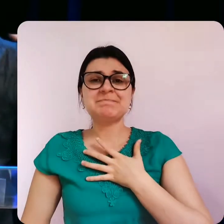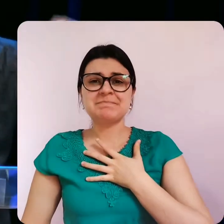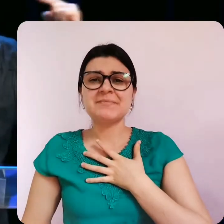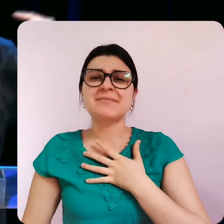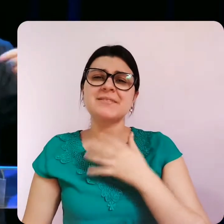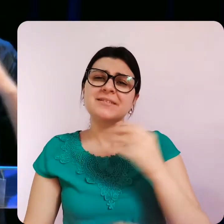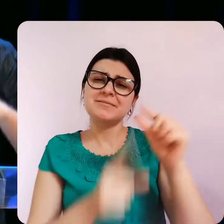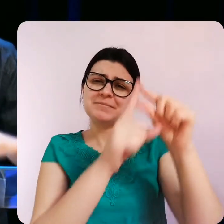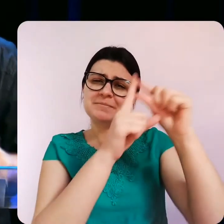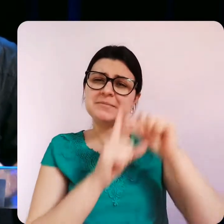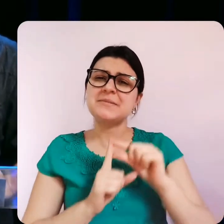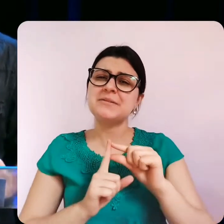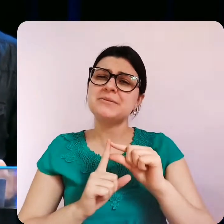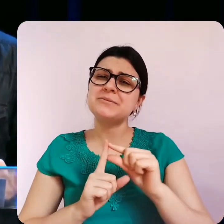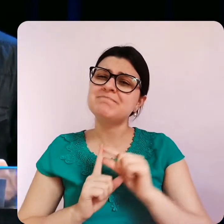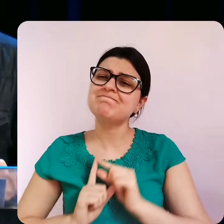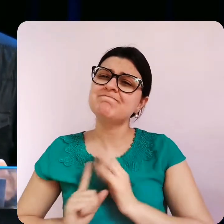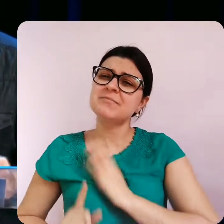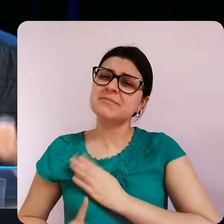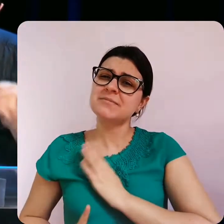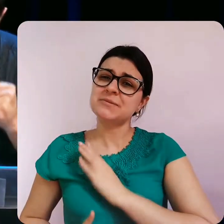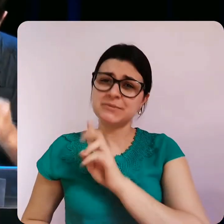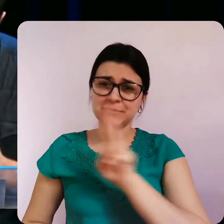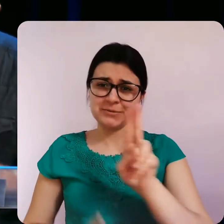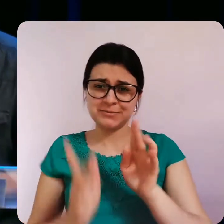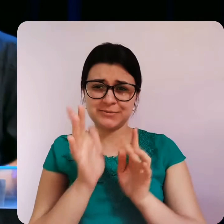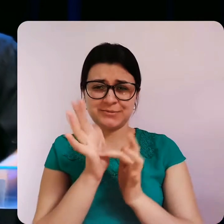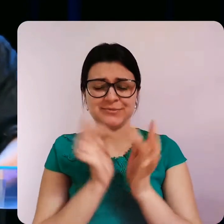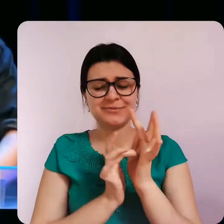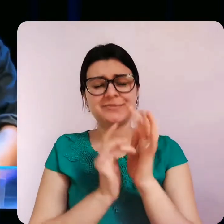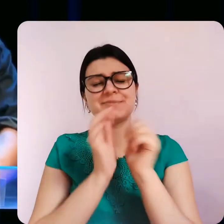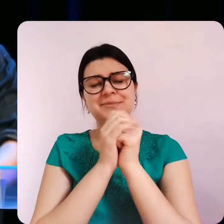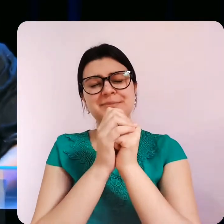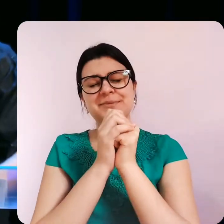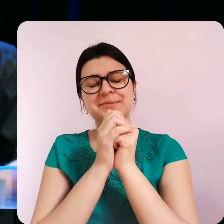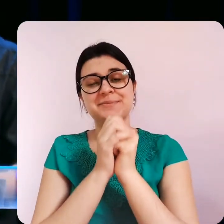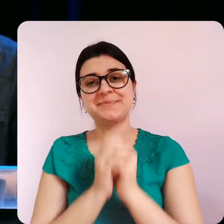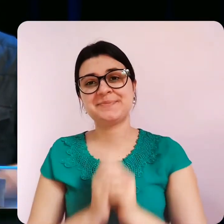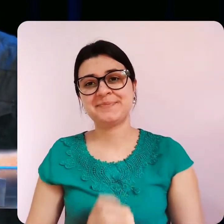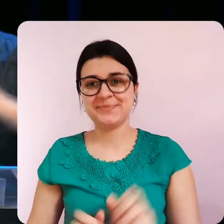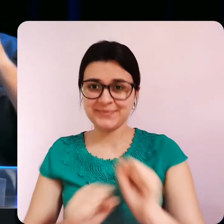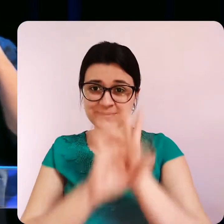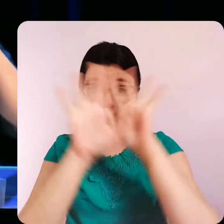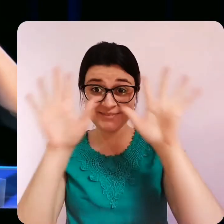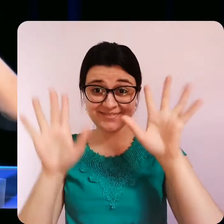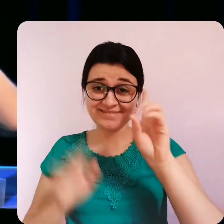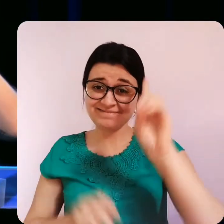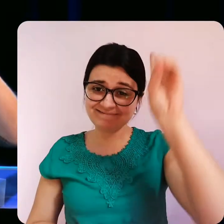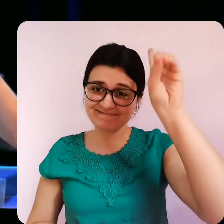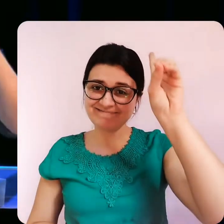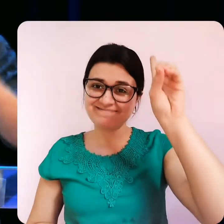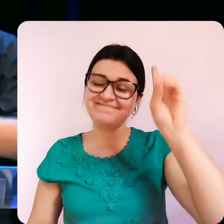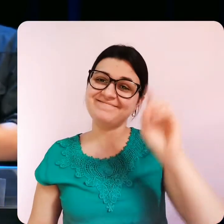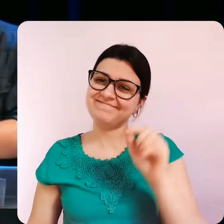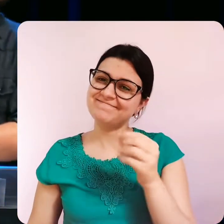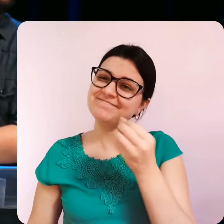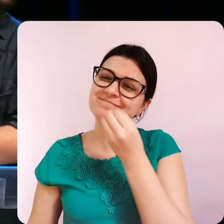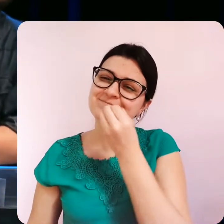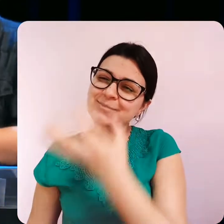Em nome de Jesus. Amém e amém. Glória a Deus. Seja